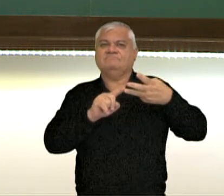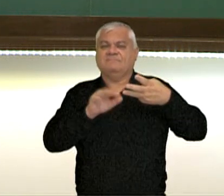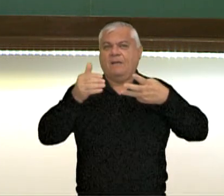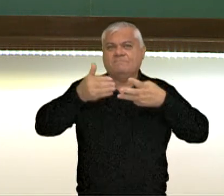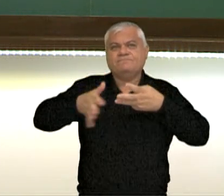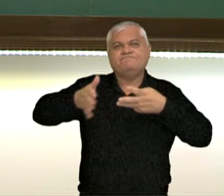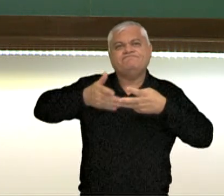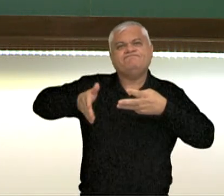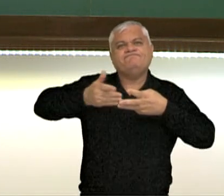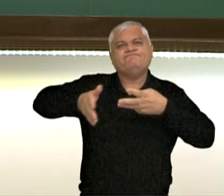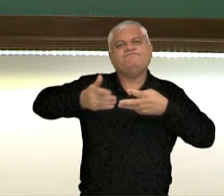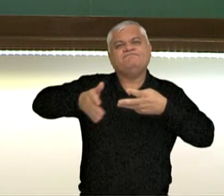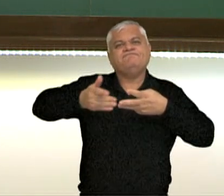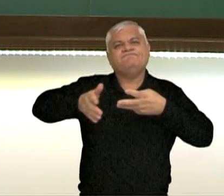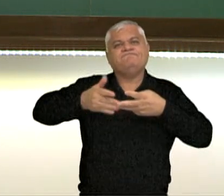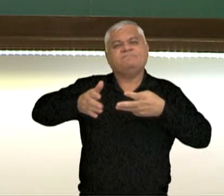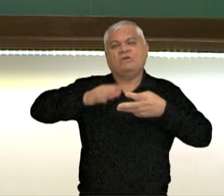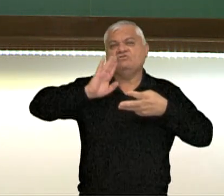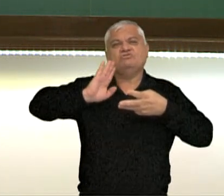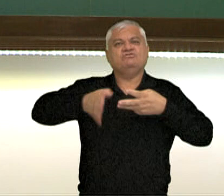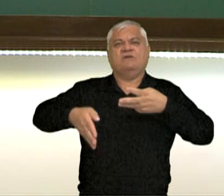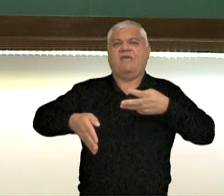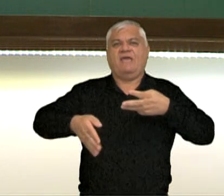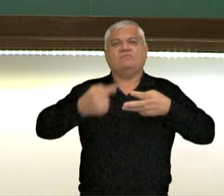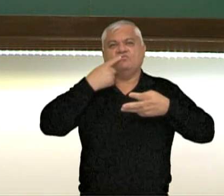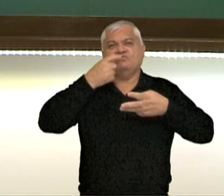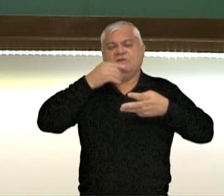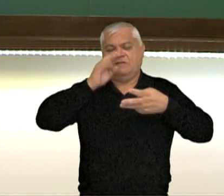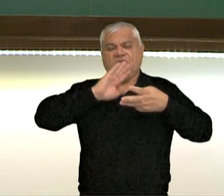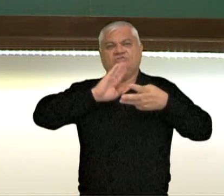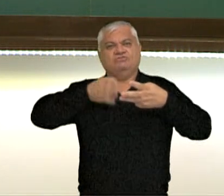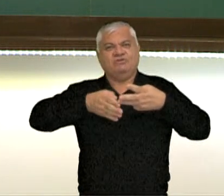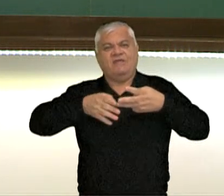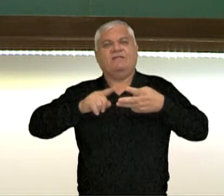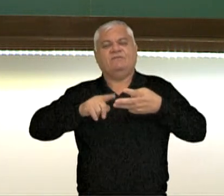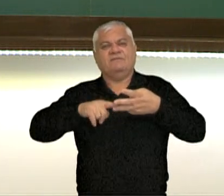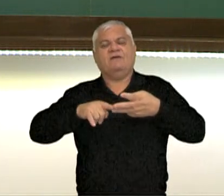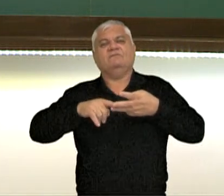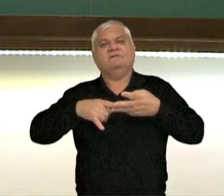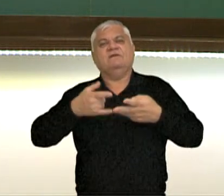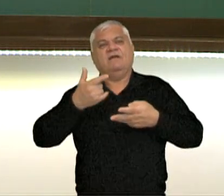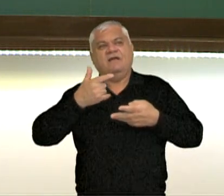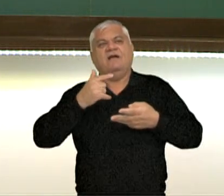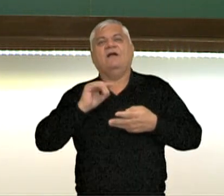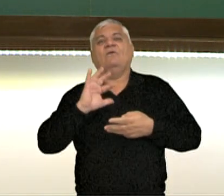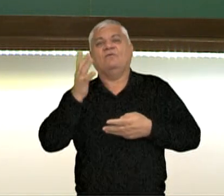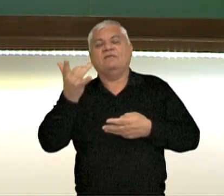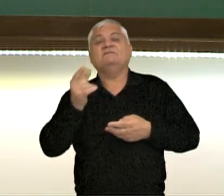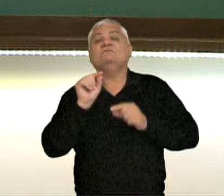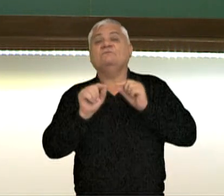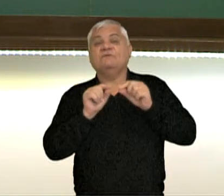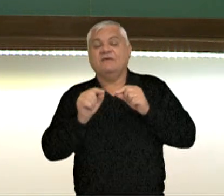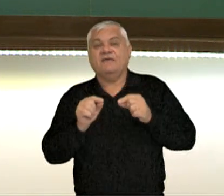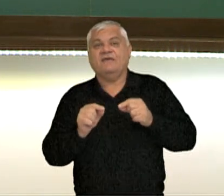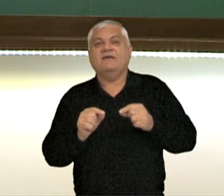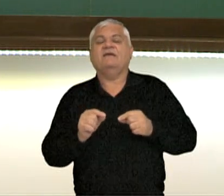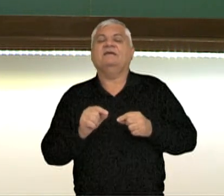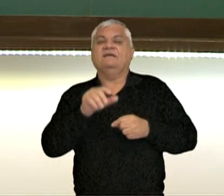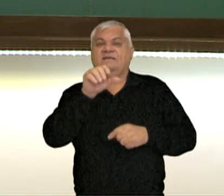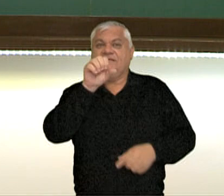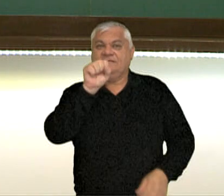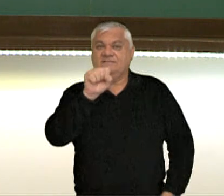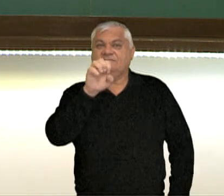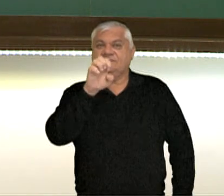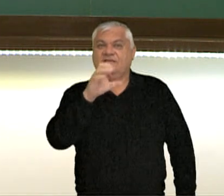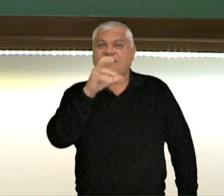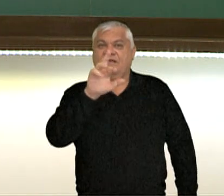vai eliminar, tá? Vai passar direto do sangue para os néfrons e é justamente isso que nós denominamos então secreção.